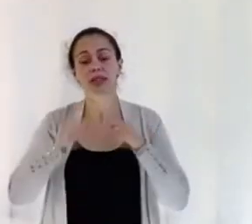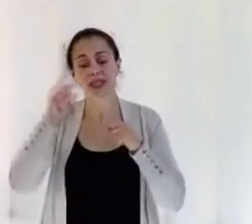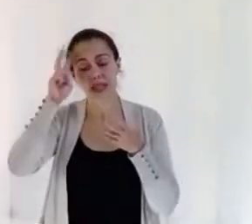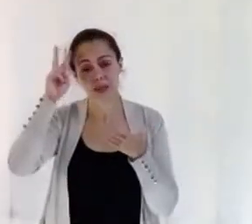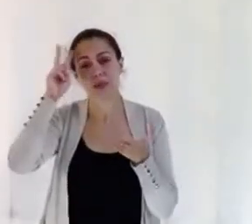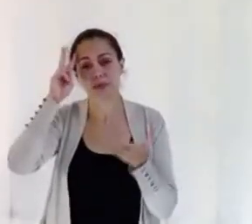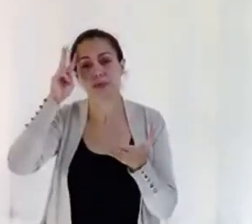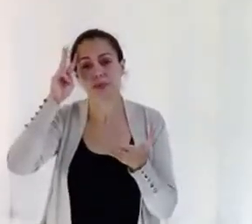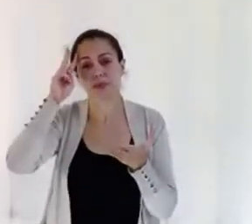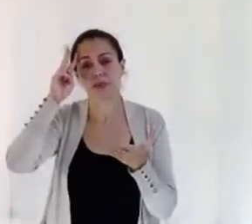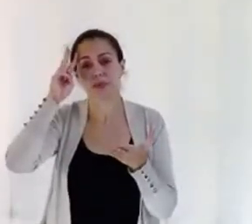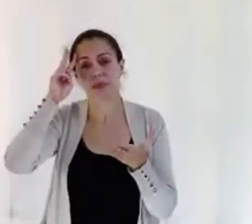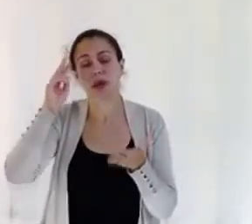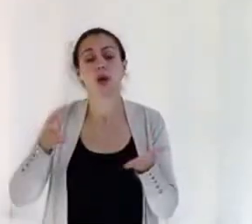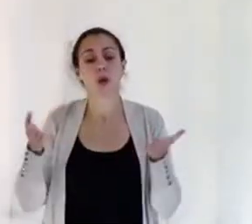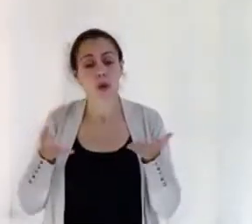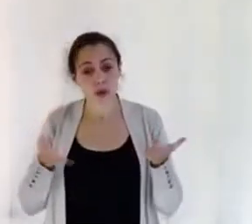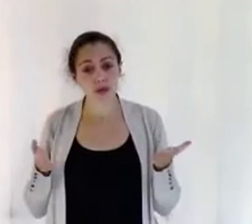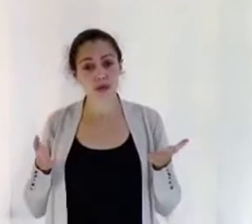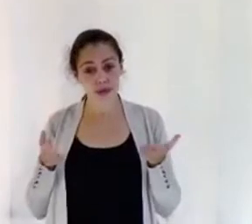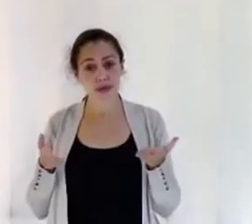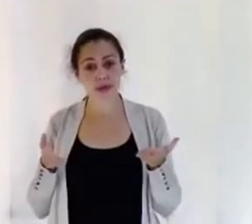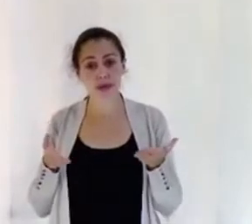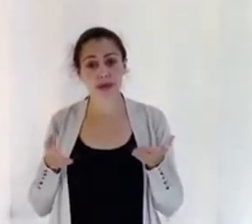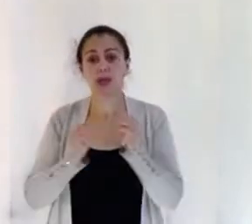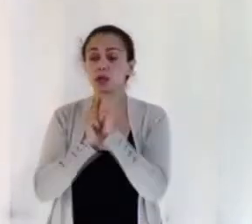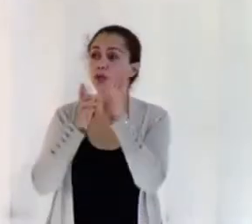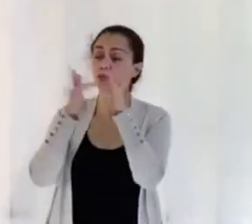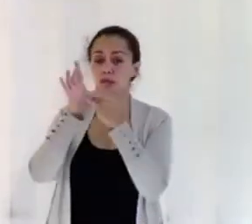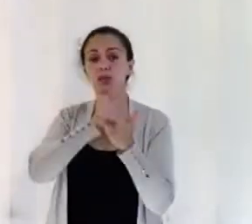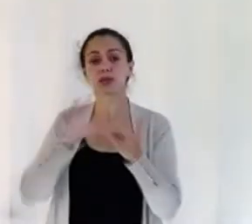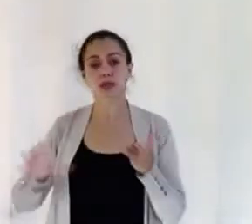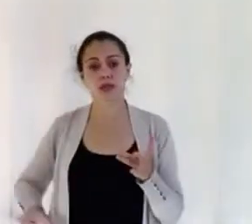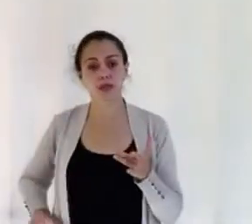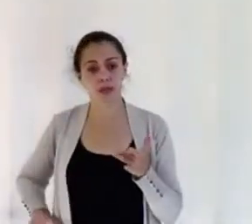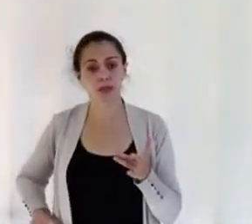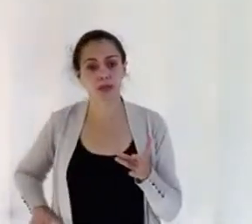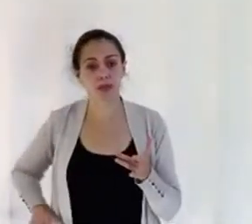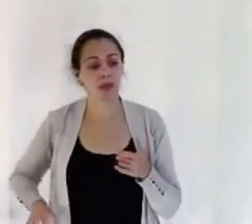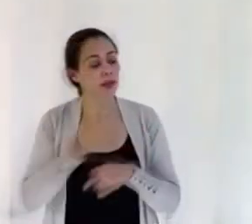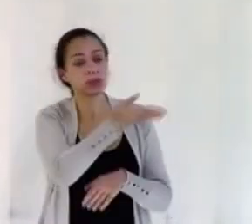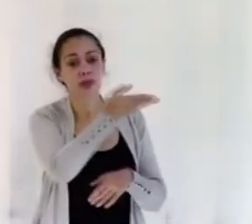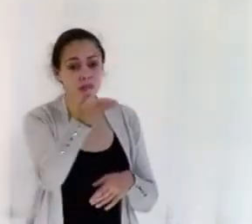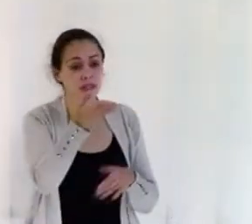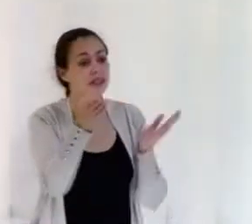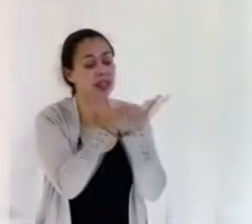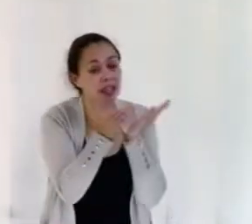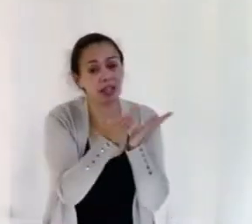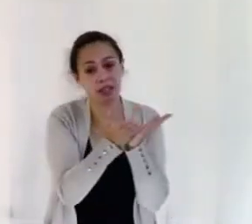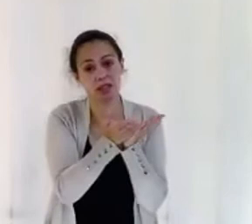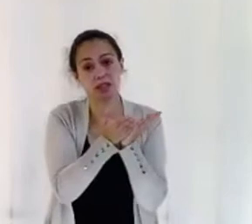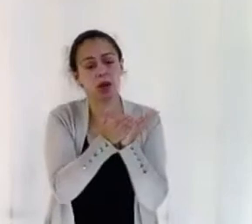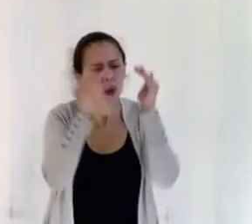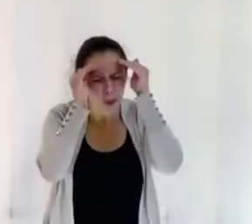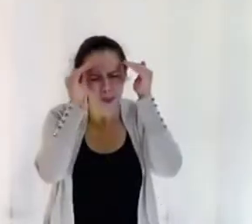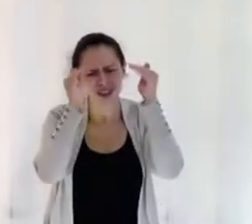falar agora dos guias atuais, no 17, e dizer para aqueles crentes,